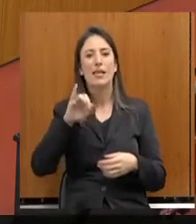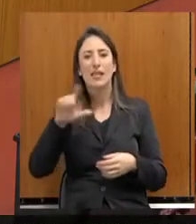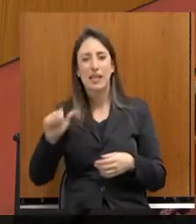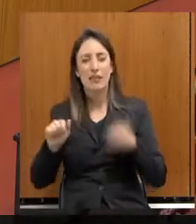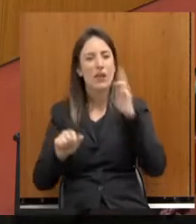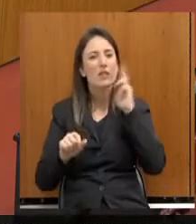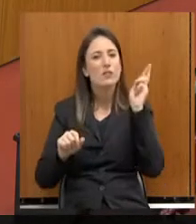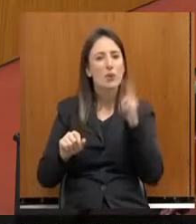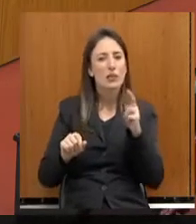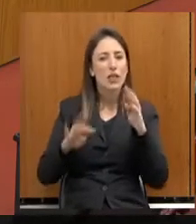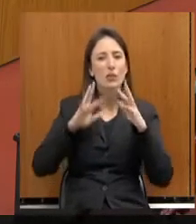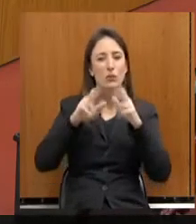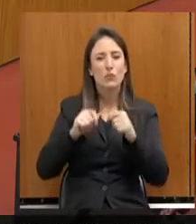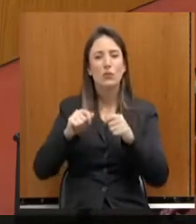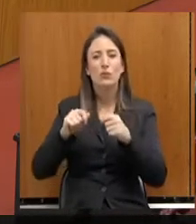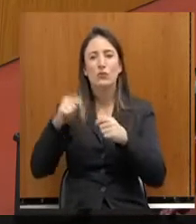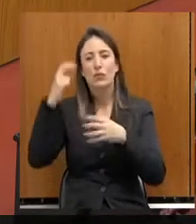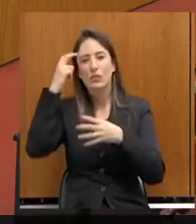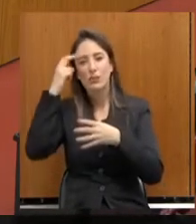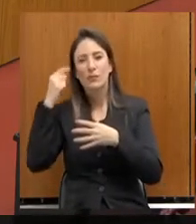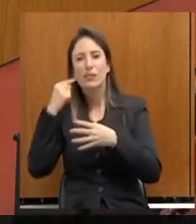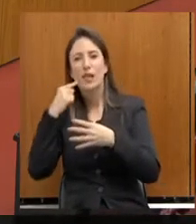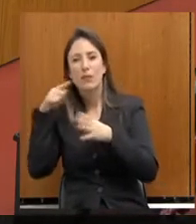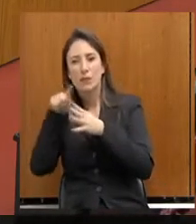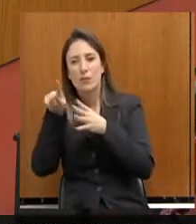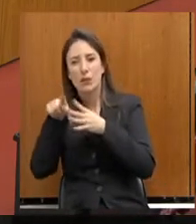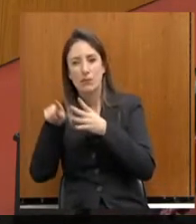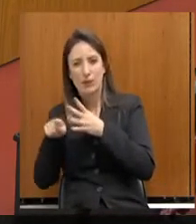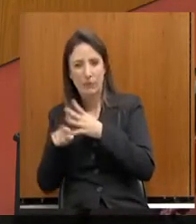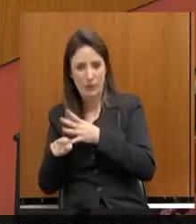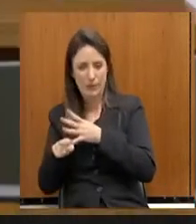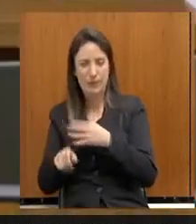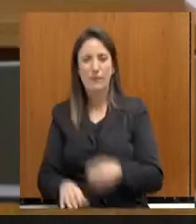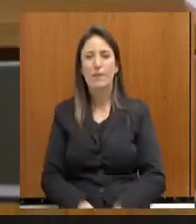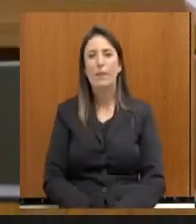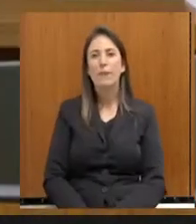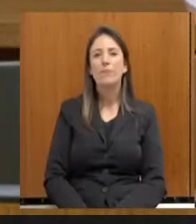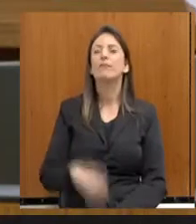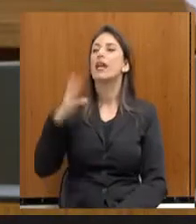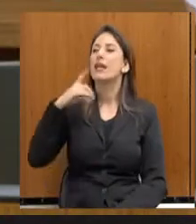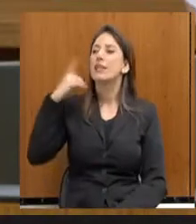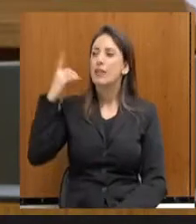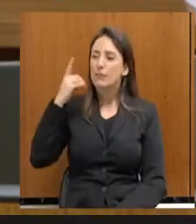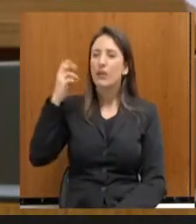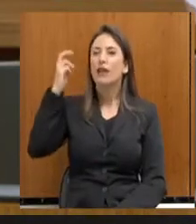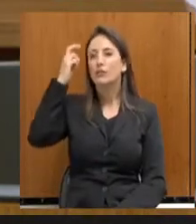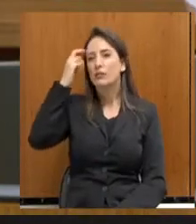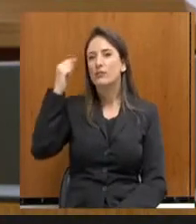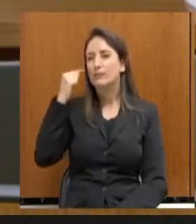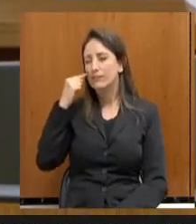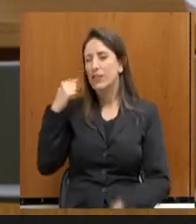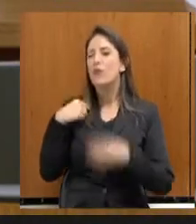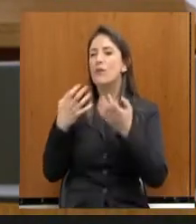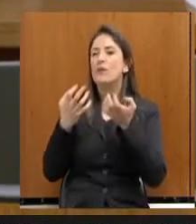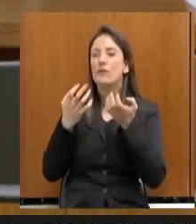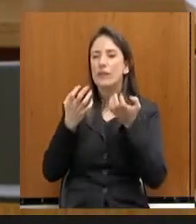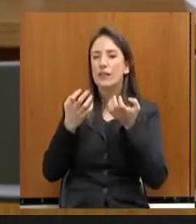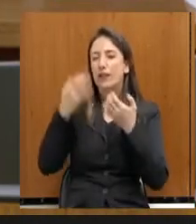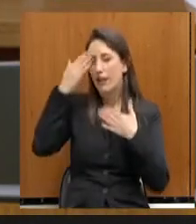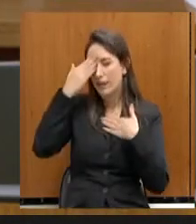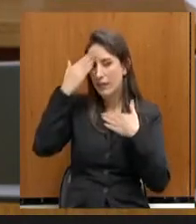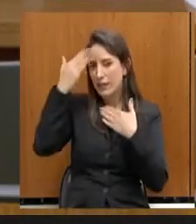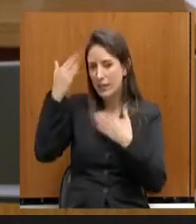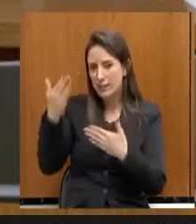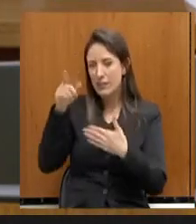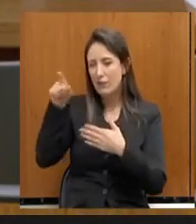colocações deputados Zé Guilherme os deputados a Guilherme queria agradecer também a